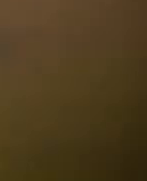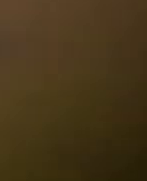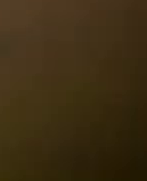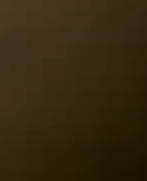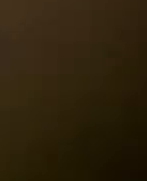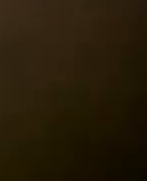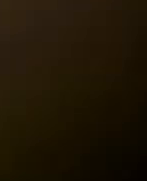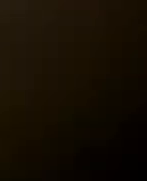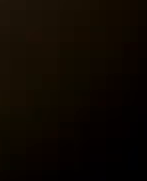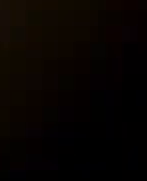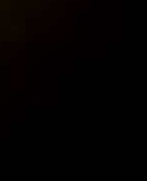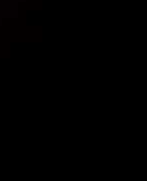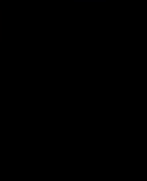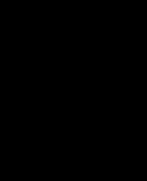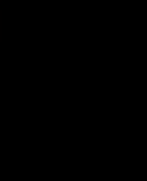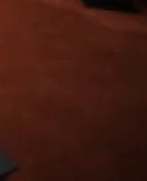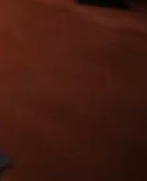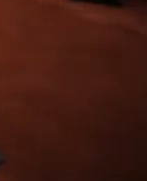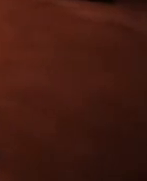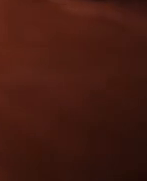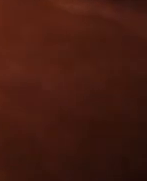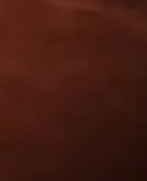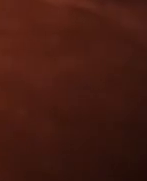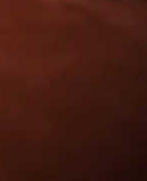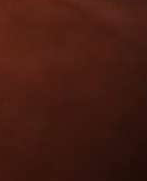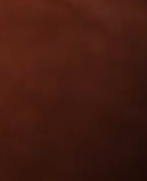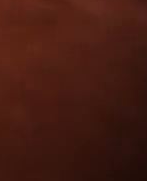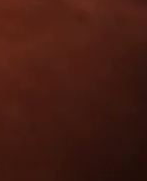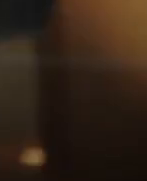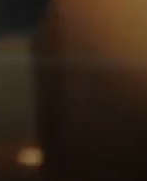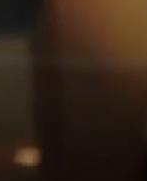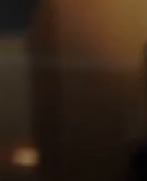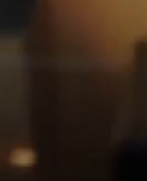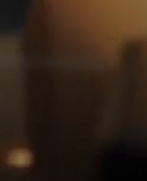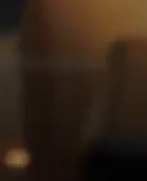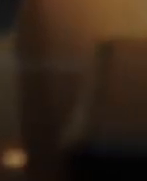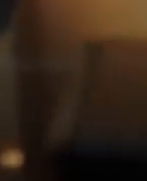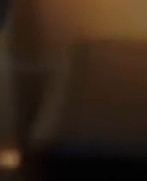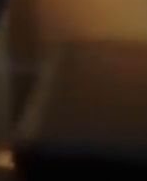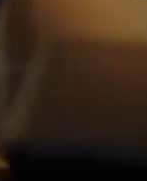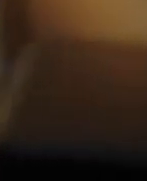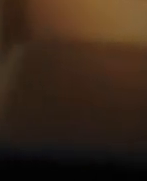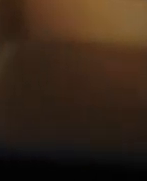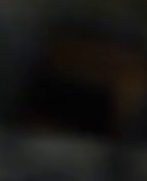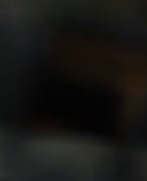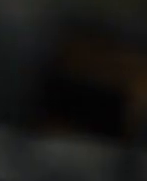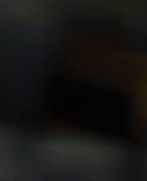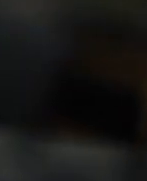Thank you.